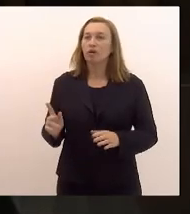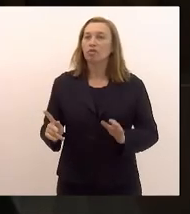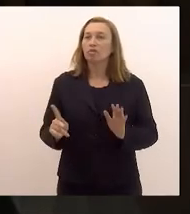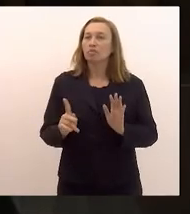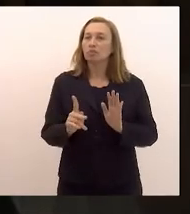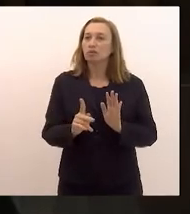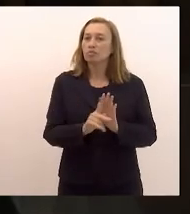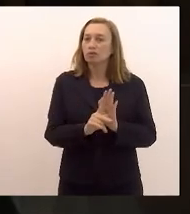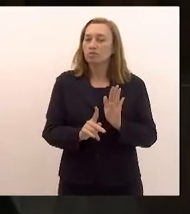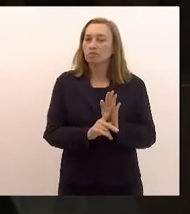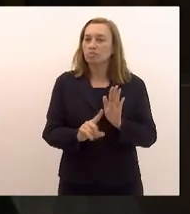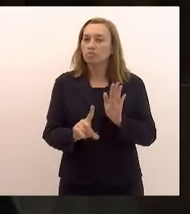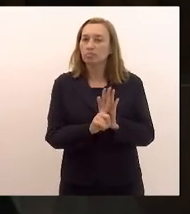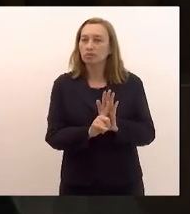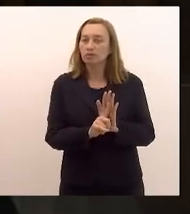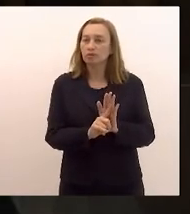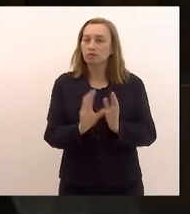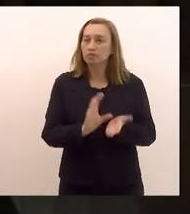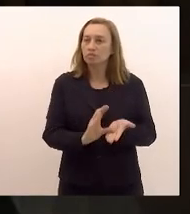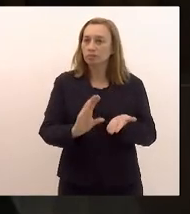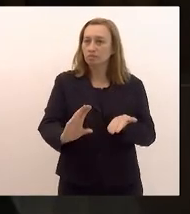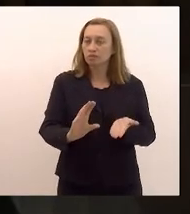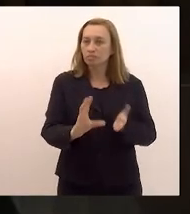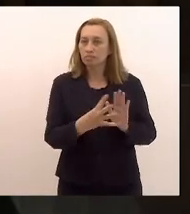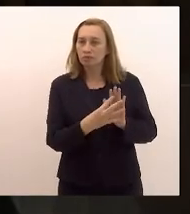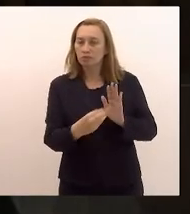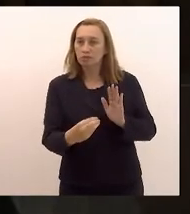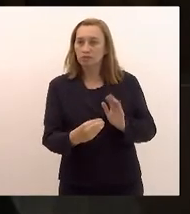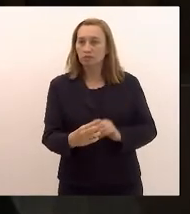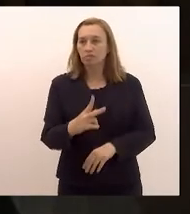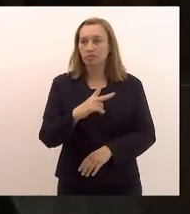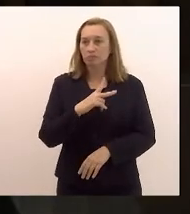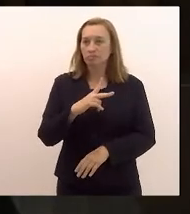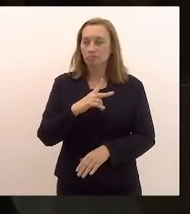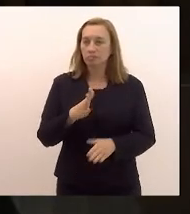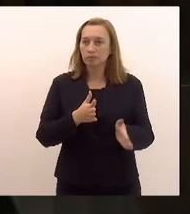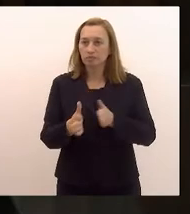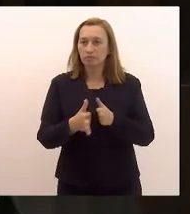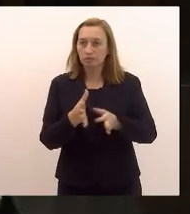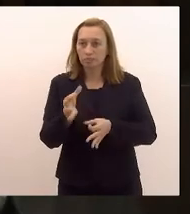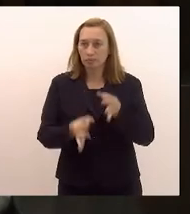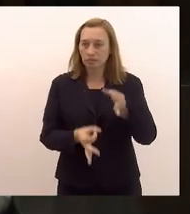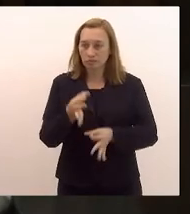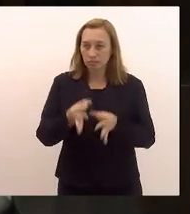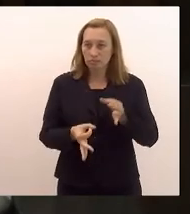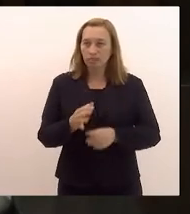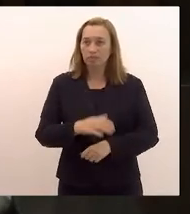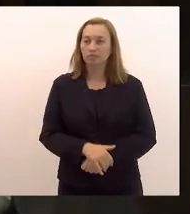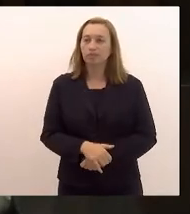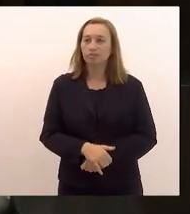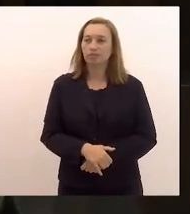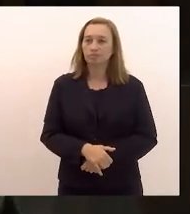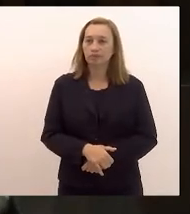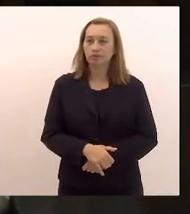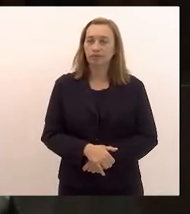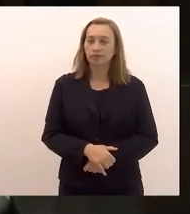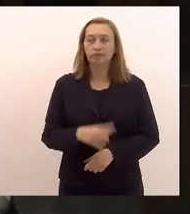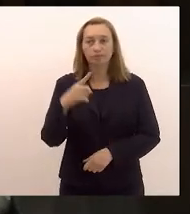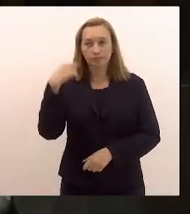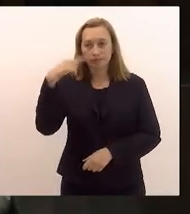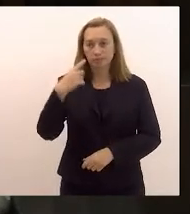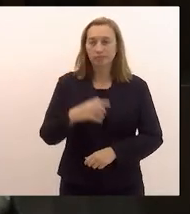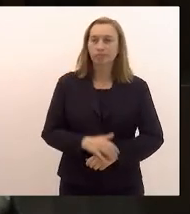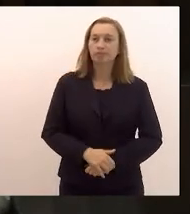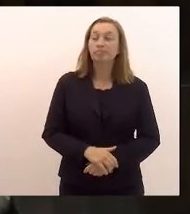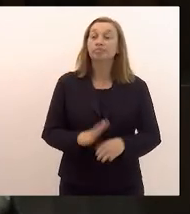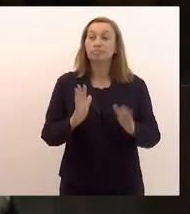a deixando recursos ao modelo privado de acesso à justiça por meio do convênio de convênio com a advocacia